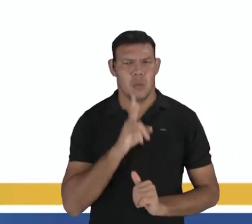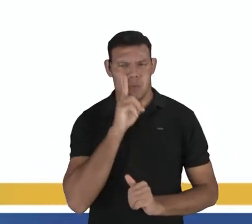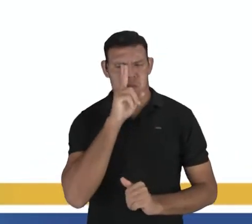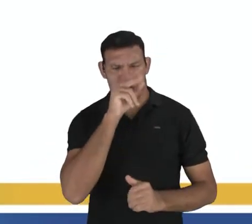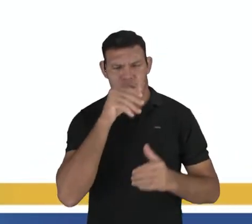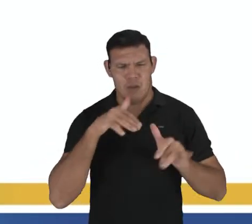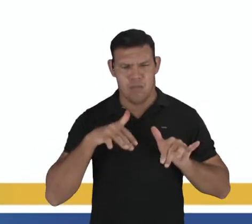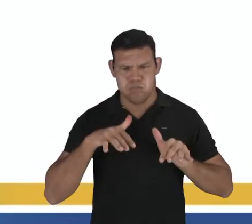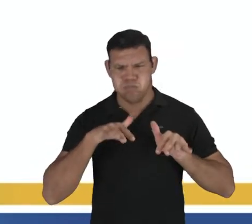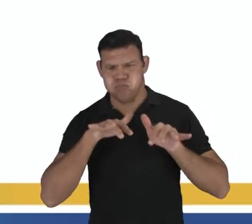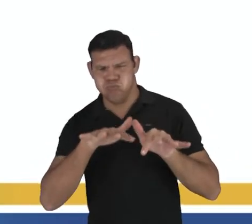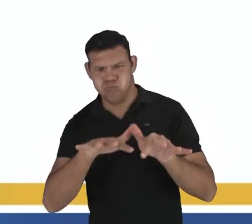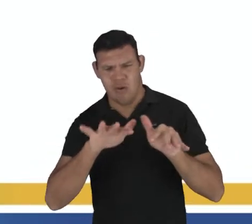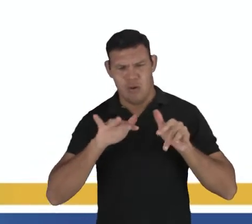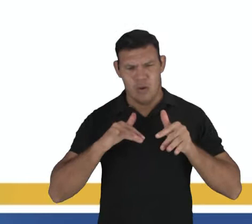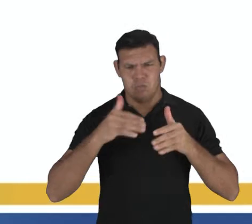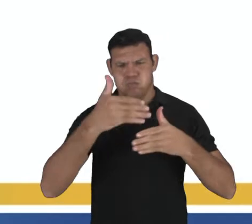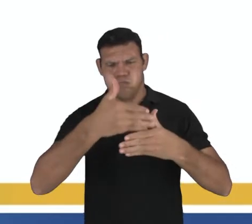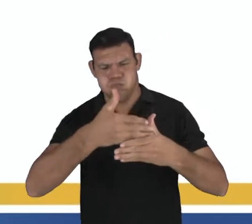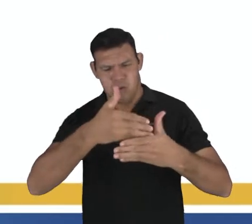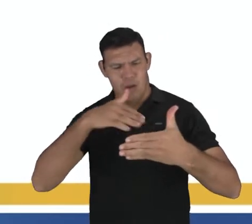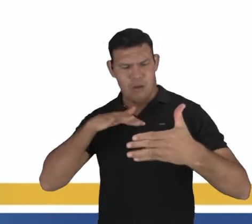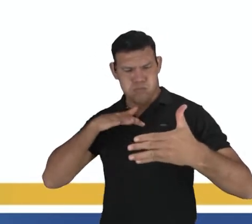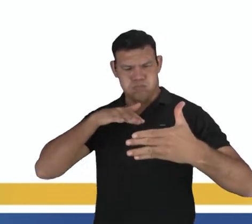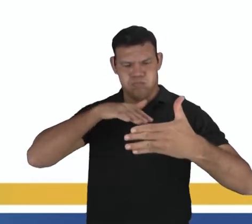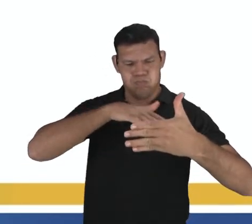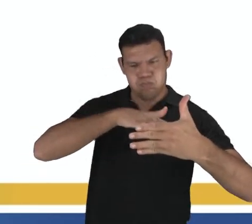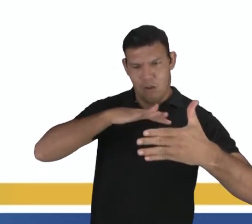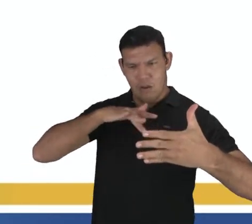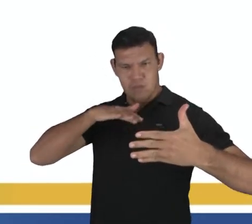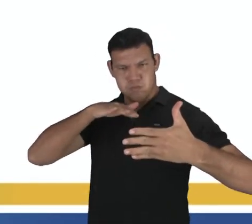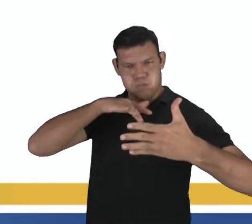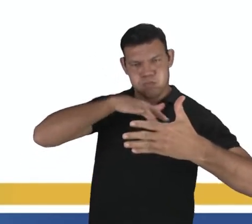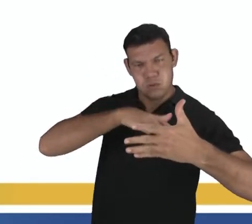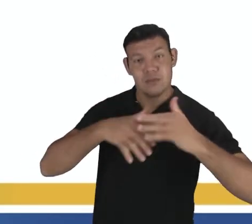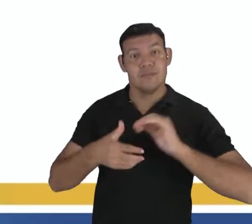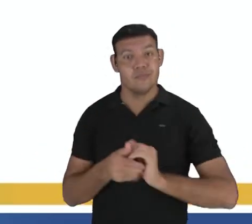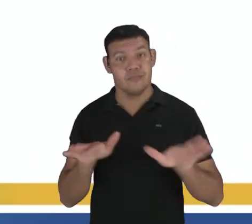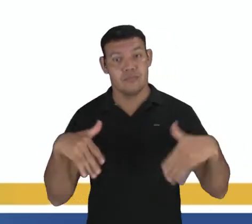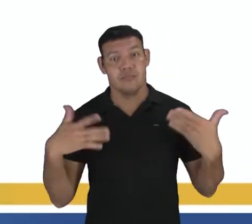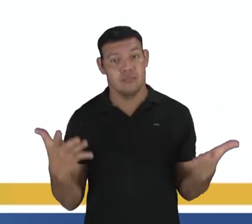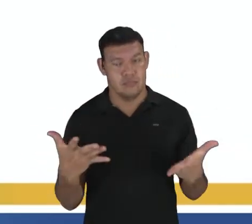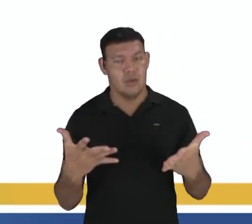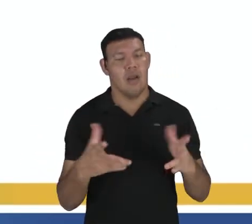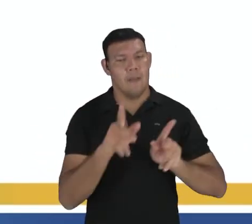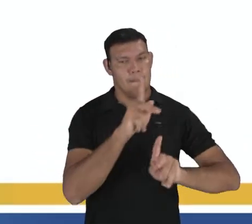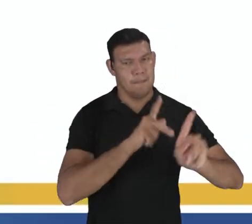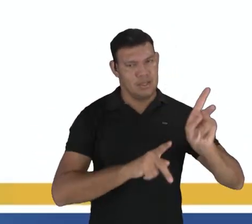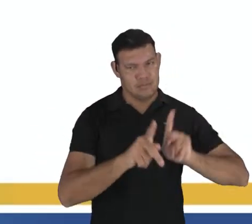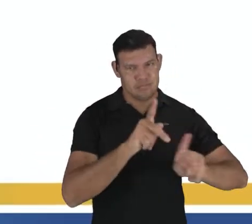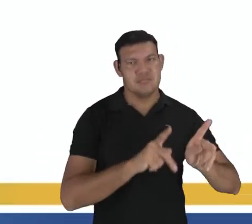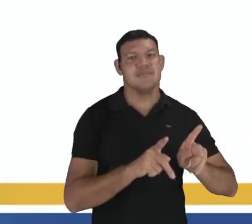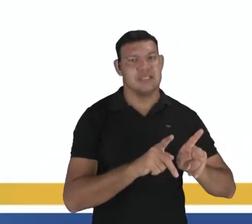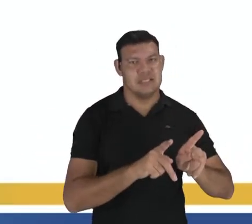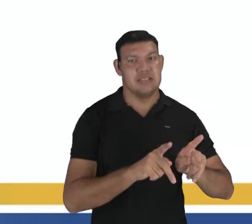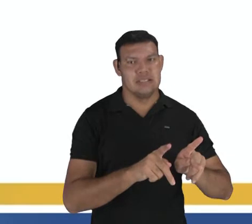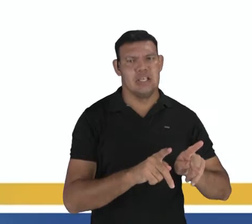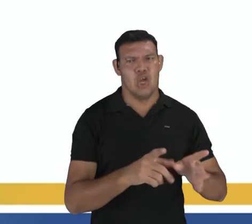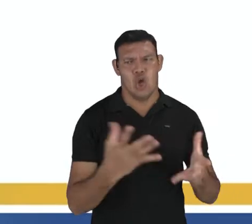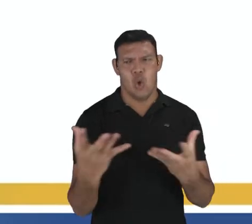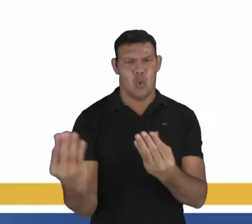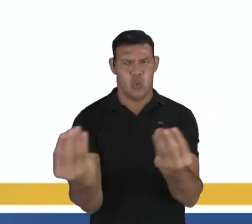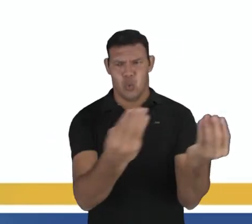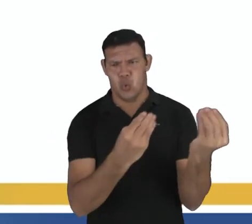aproveitar mais, então, esses recursos. Pessoal, como era uma área bem fértil, a gente vai ter, claro, povos que vão brigar para